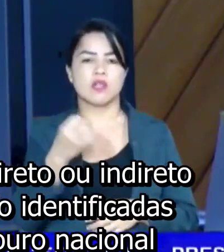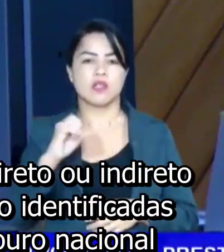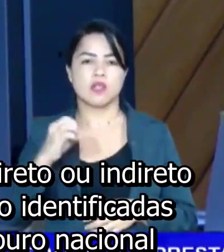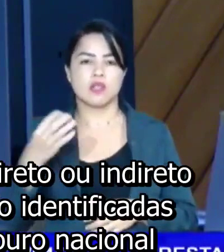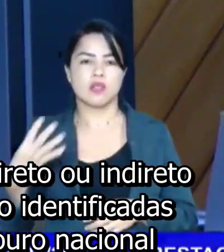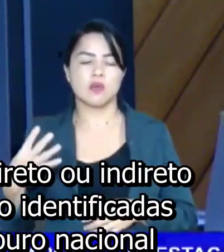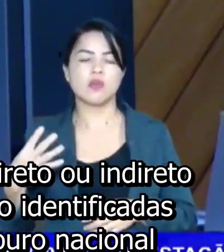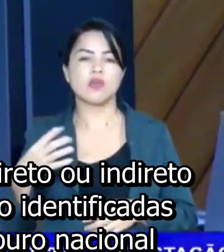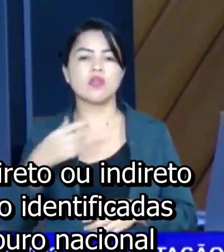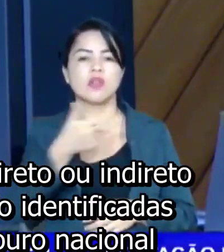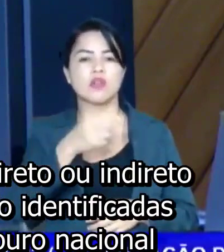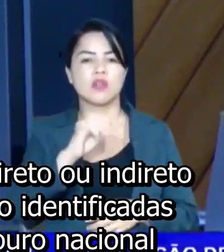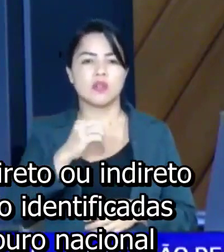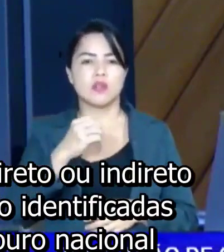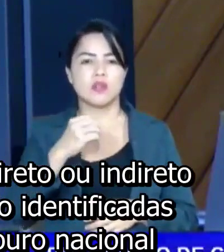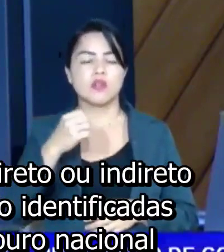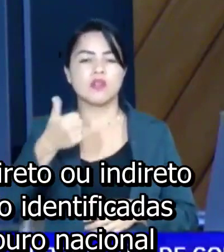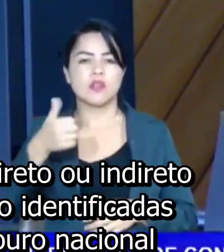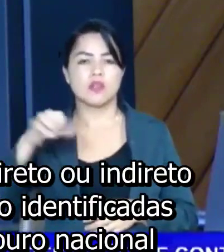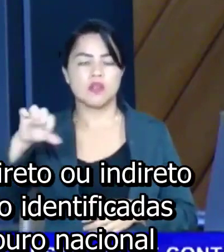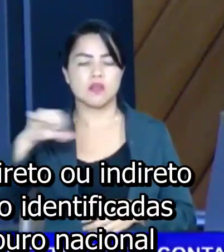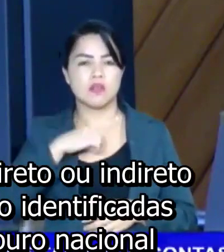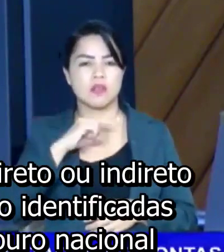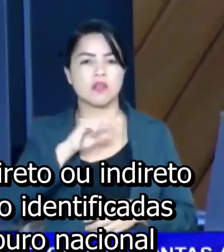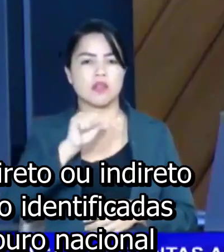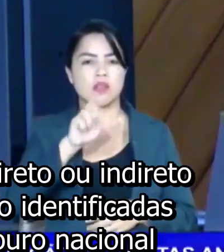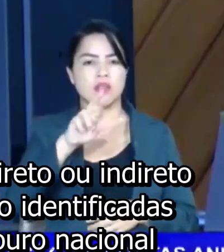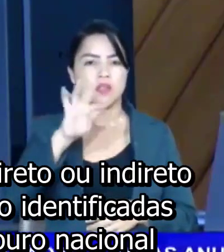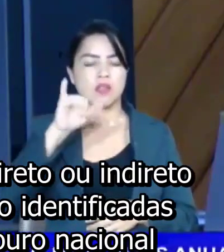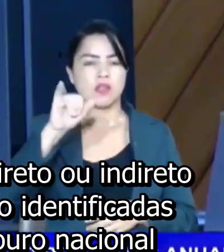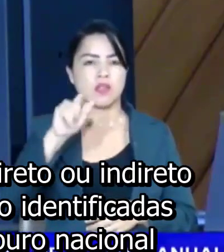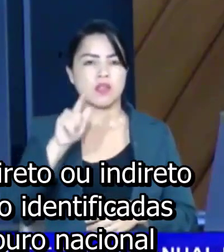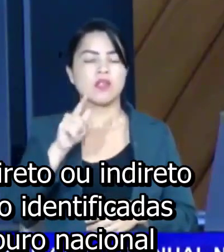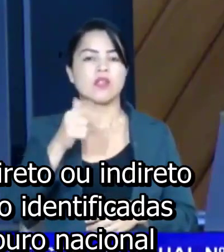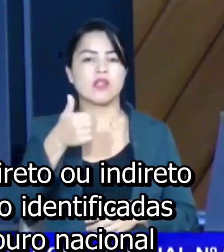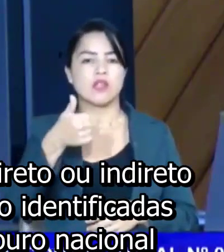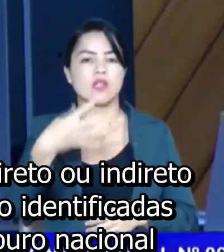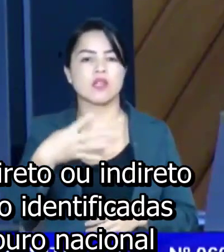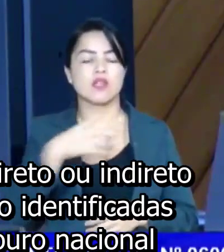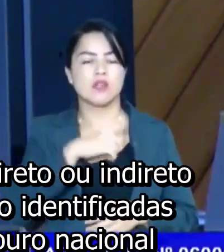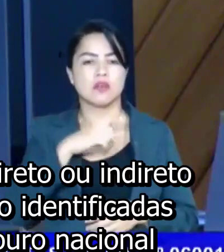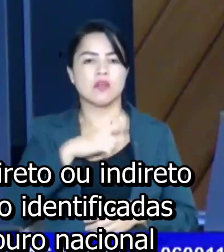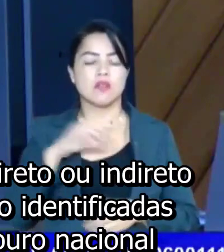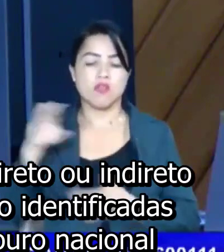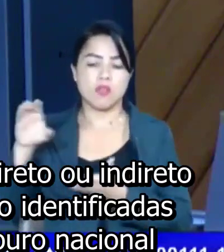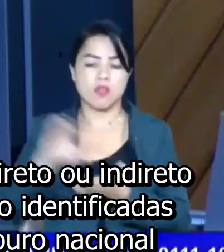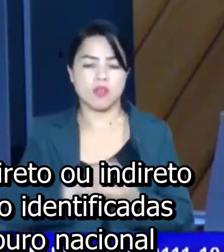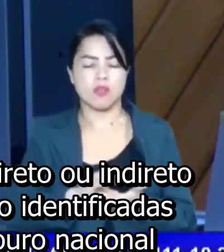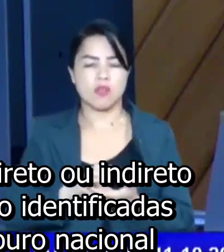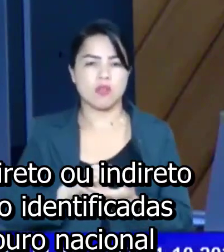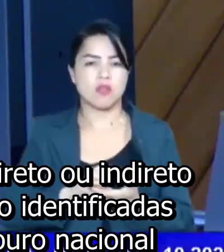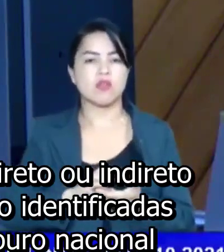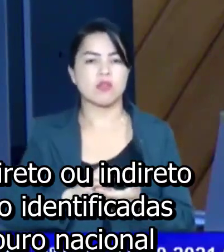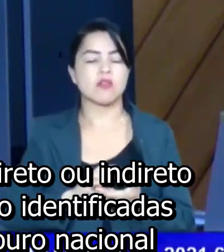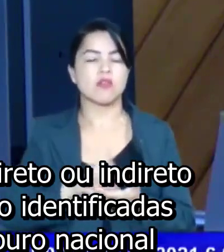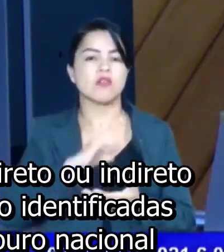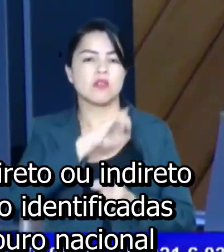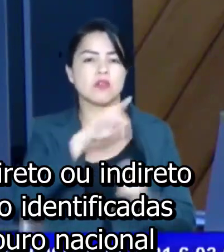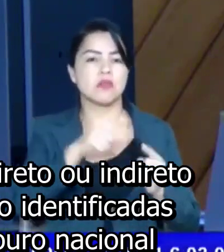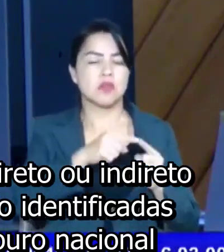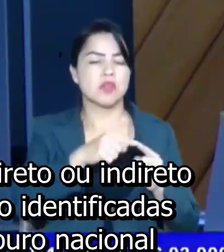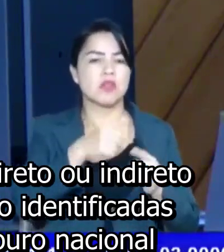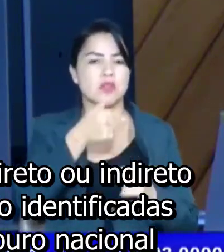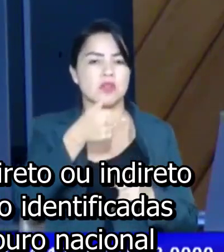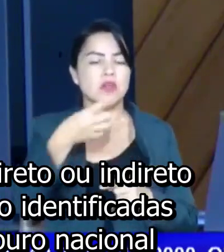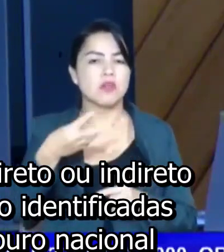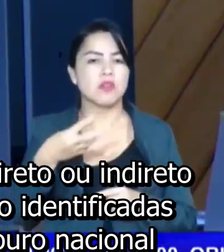23.604/2019, cujo artigo 14 estabelece que o recebimento direto ou indireto de recursos previstos no artigo 13, receitas de